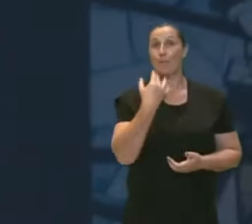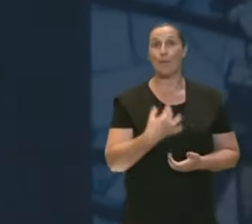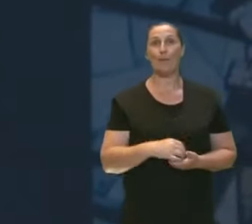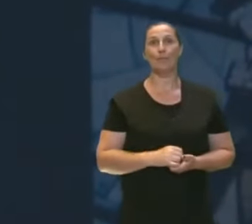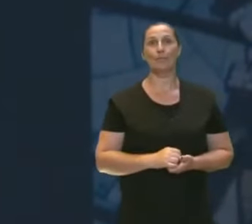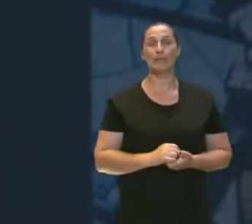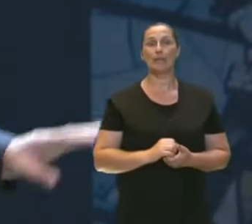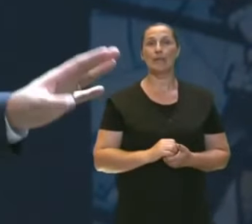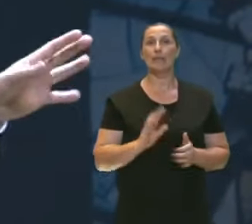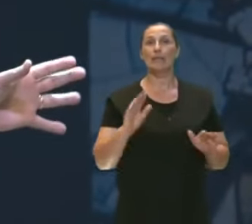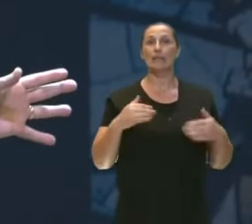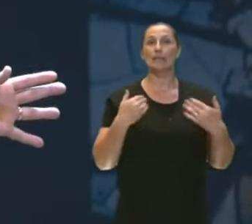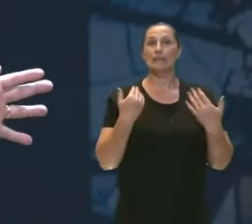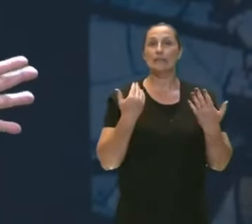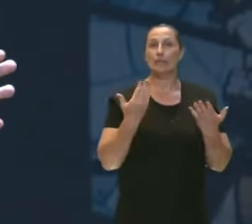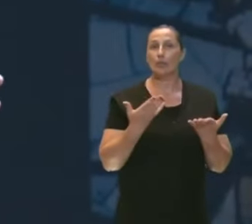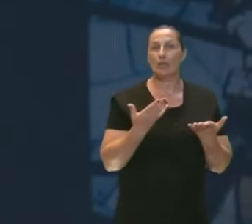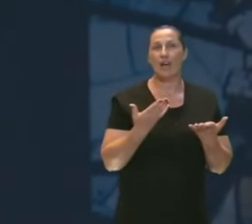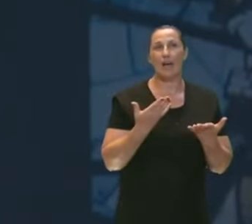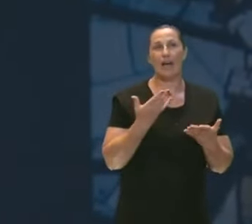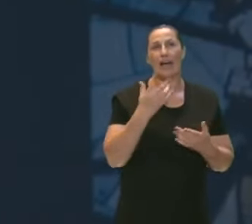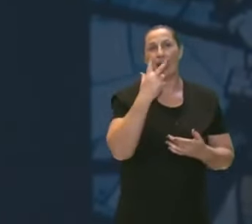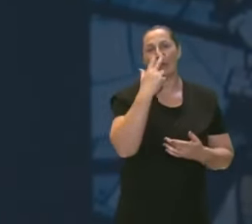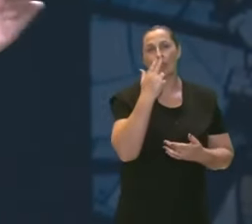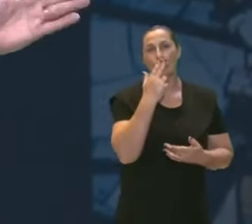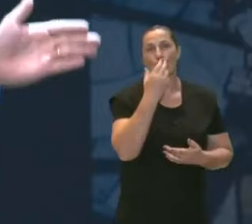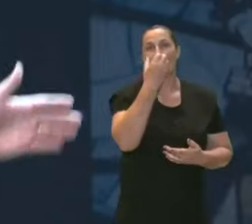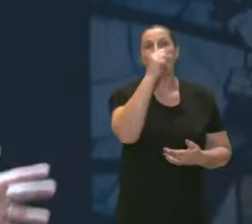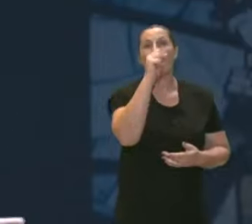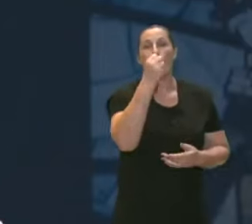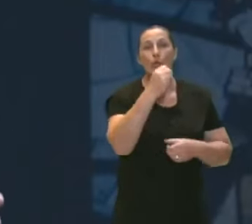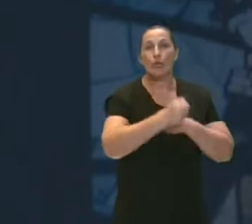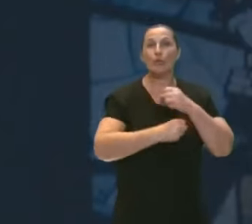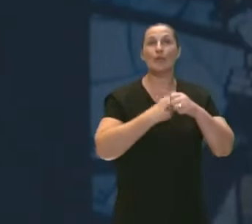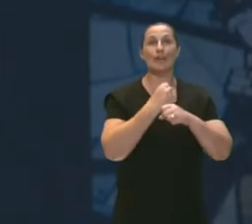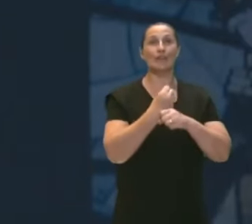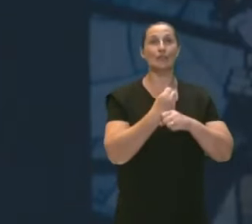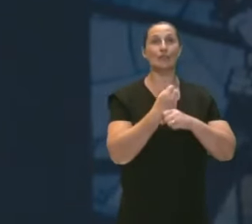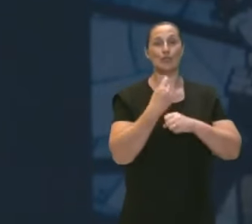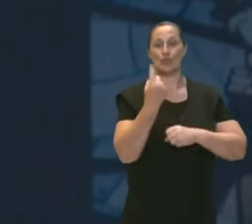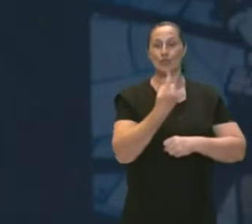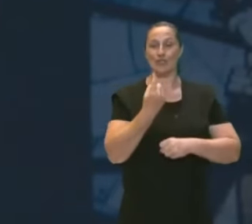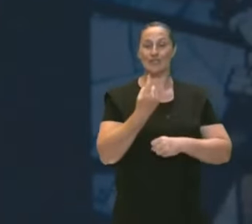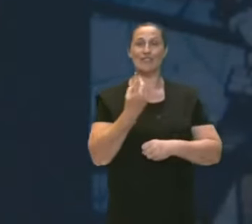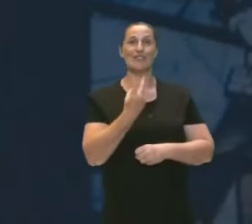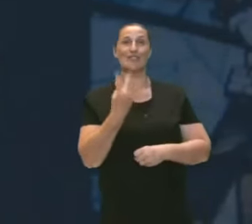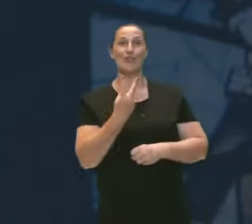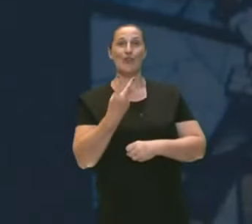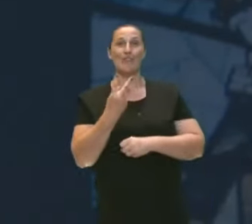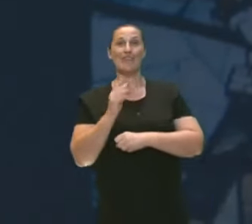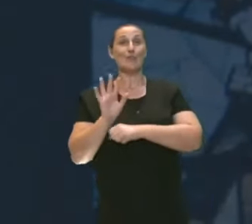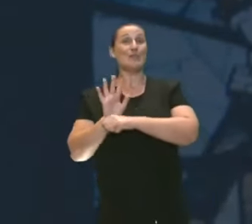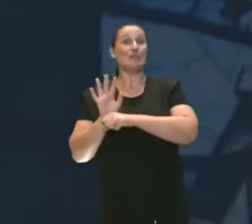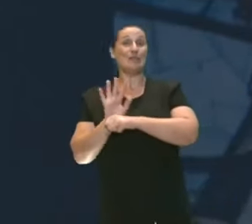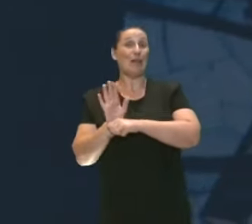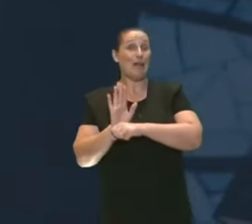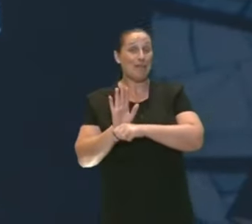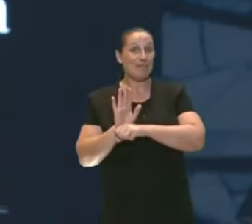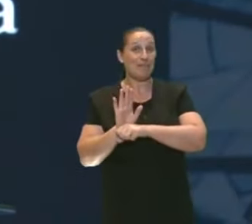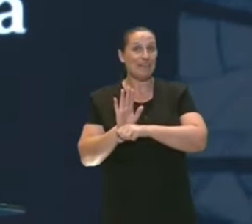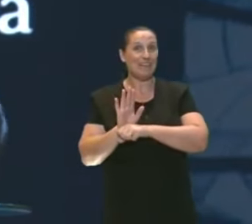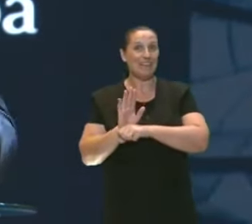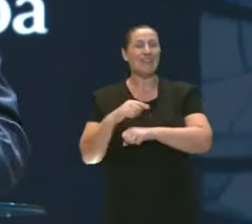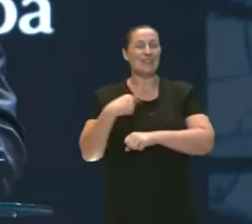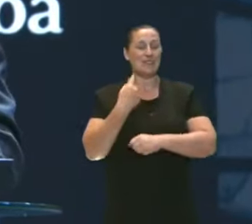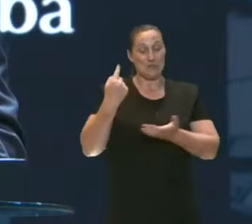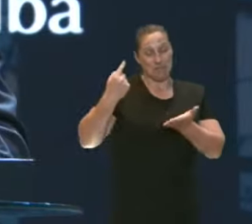depois de uns 8 anos que eu não sabia o que era levar minha esposa, só eu e ela no cinema, a gente né? E aí a